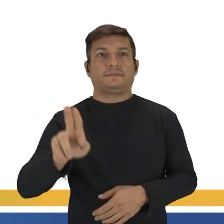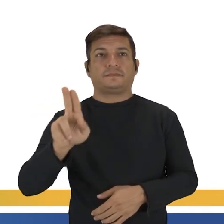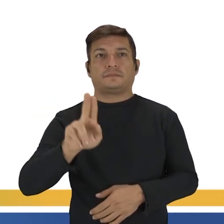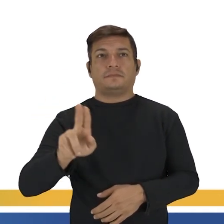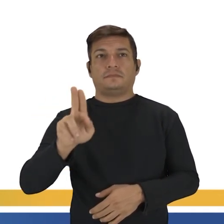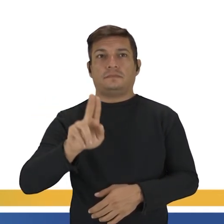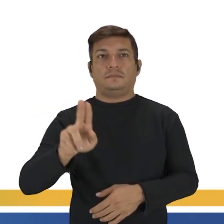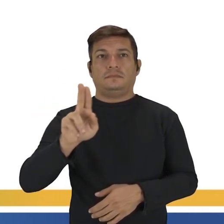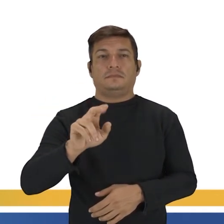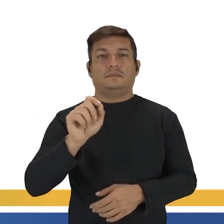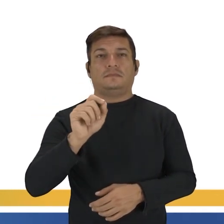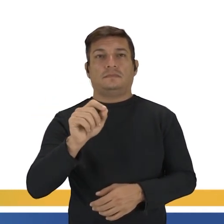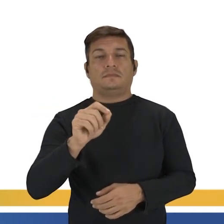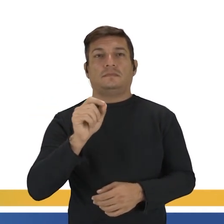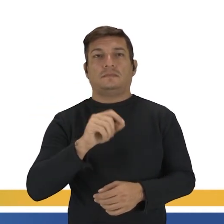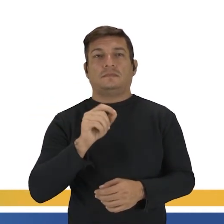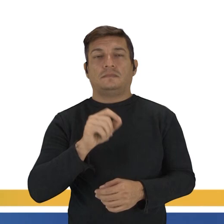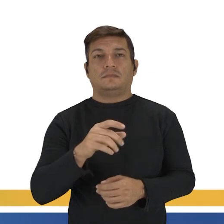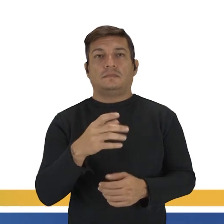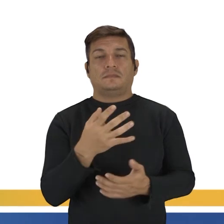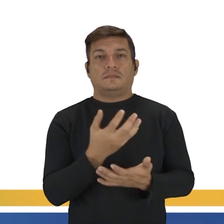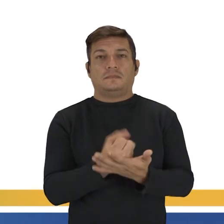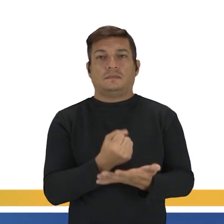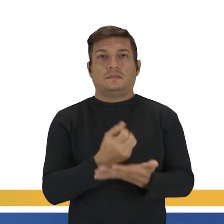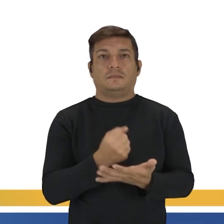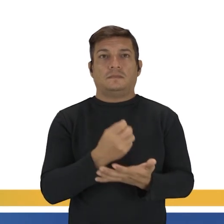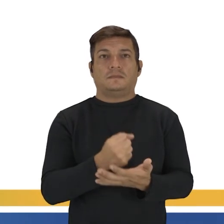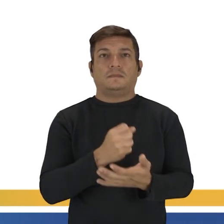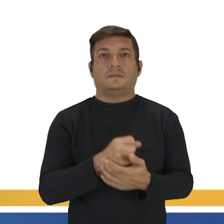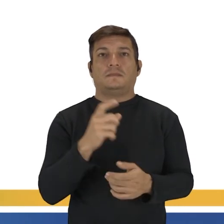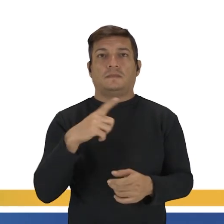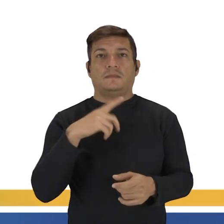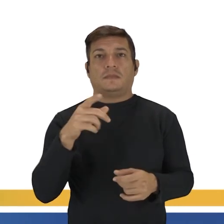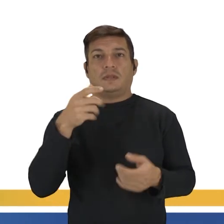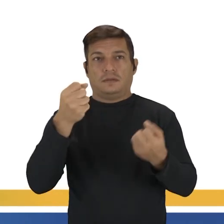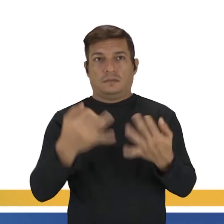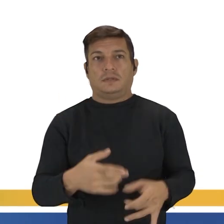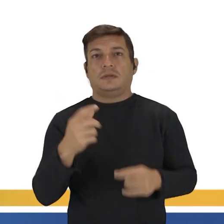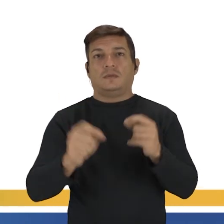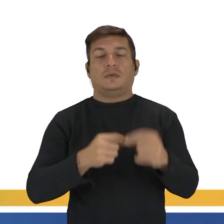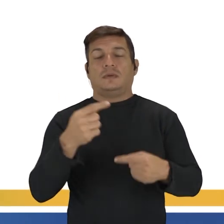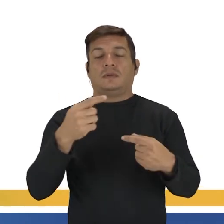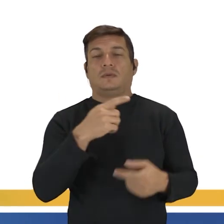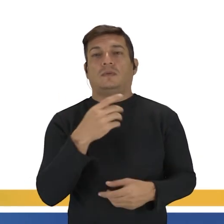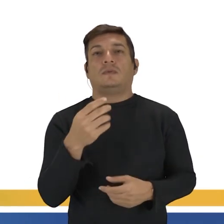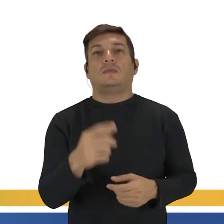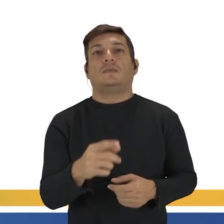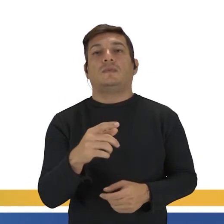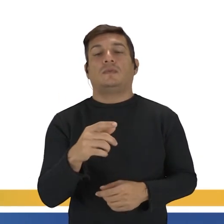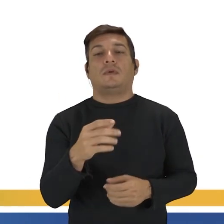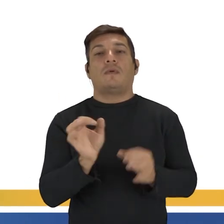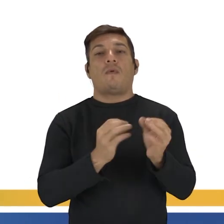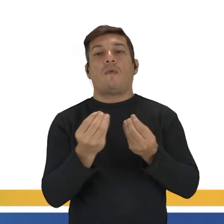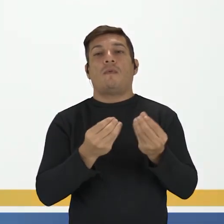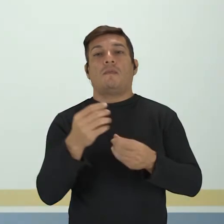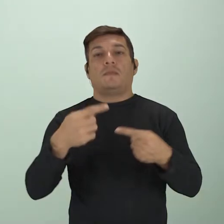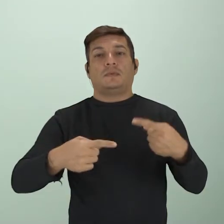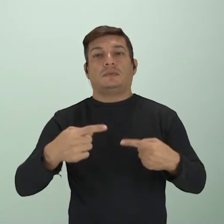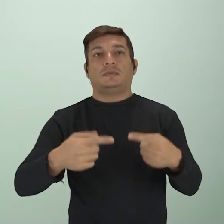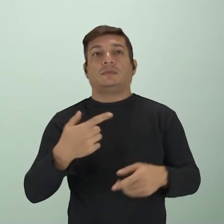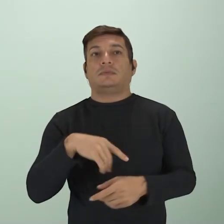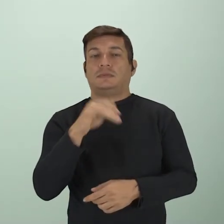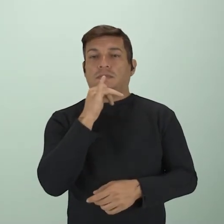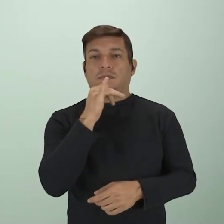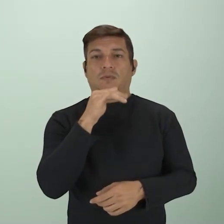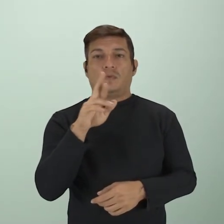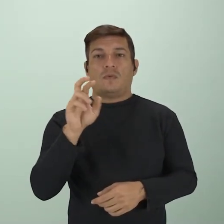utilizar os vestígios restaurados para justificar o regime político. Como assim? Ora, Roma foi